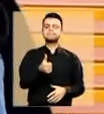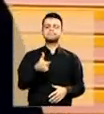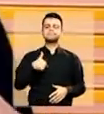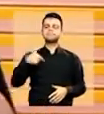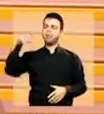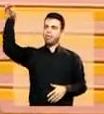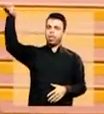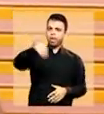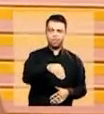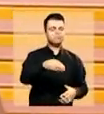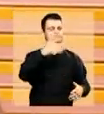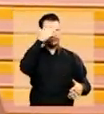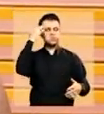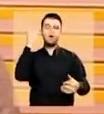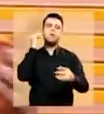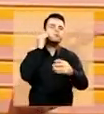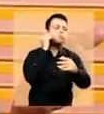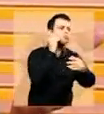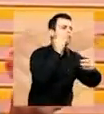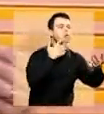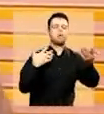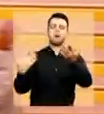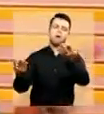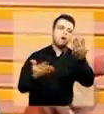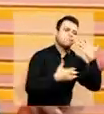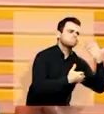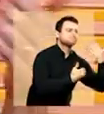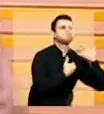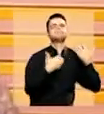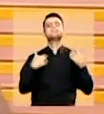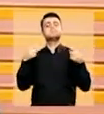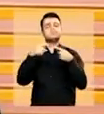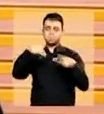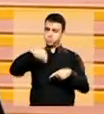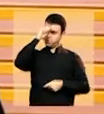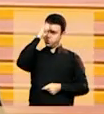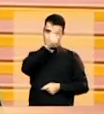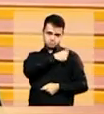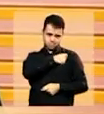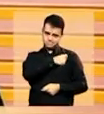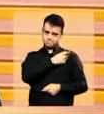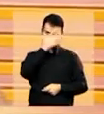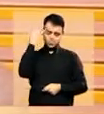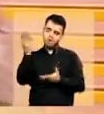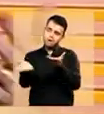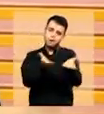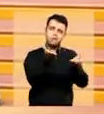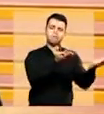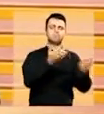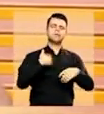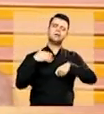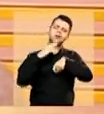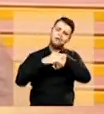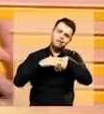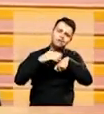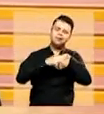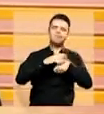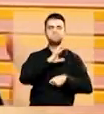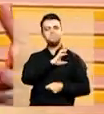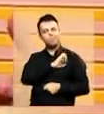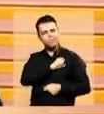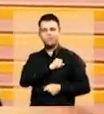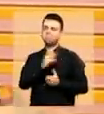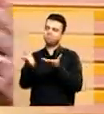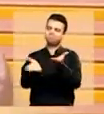todo mundo, porque esse é o jeito brasileiro e riopretense de receber, com muito carinho, com muito